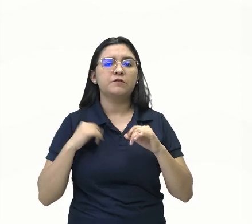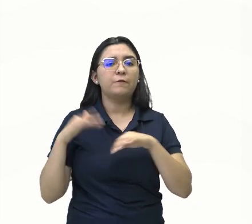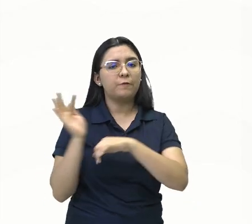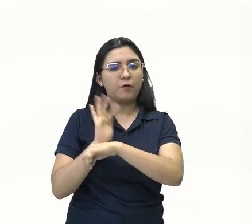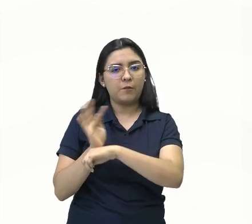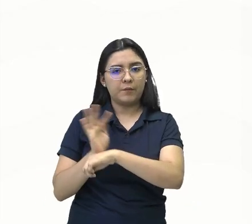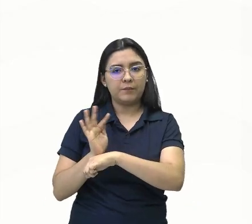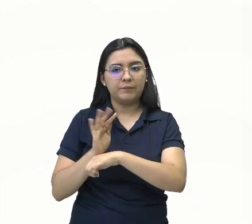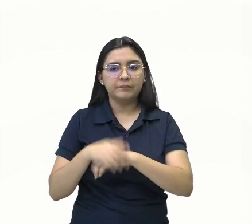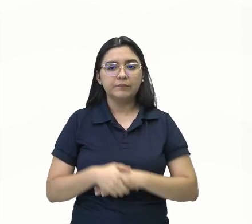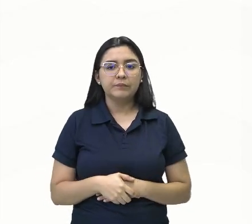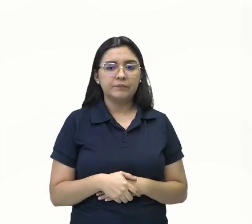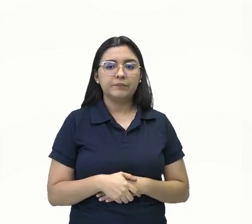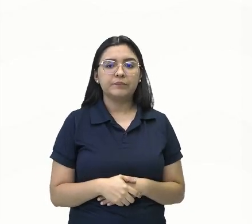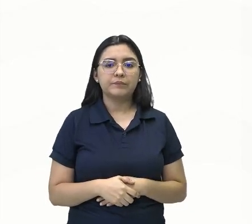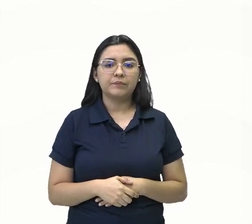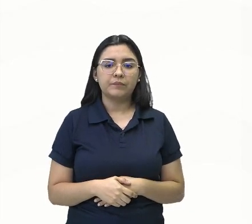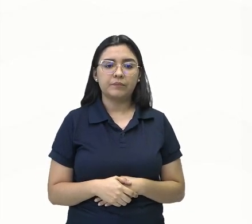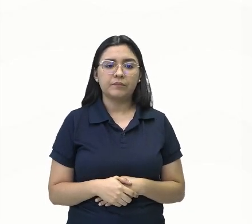mais formal.